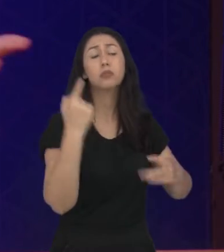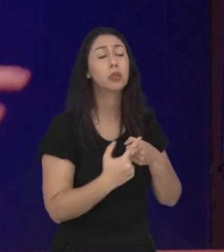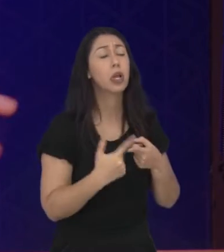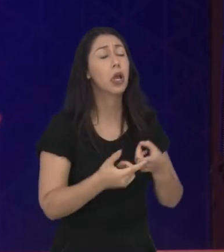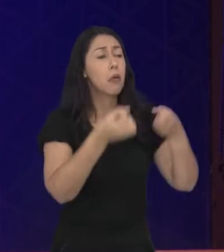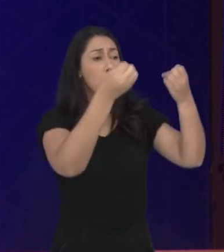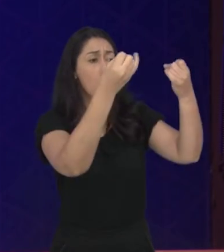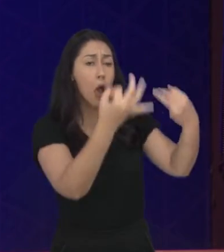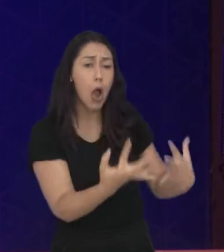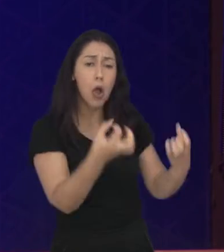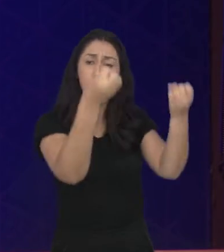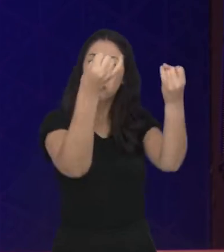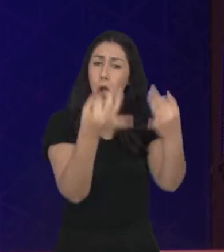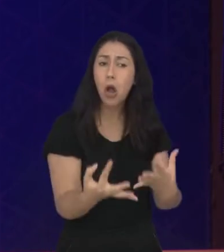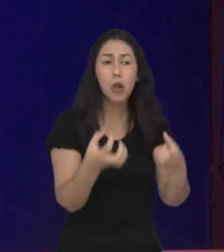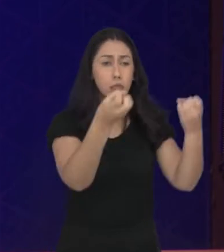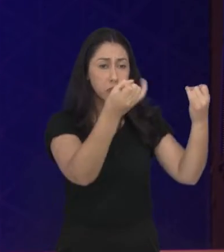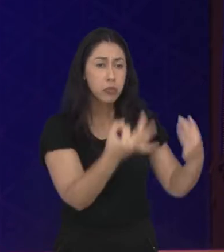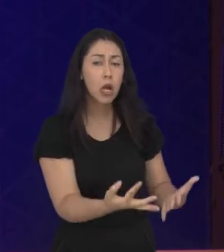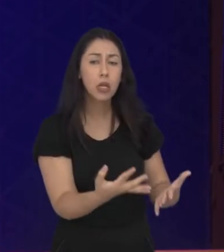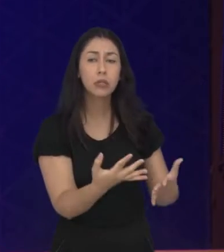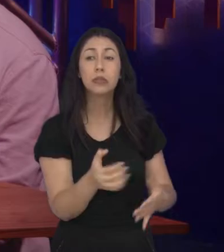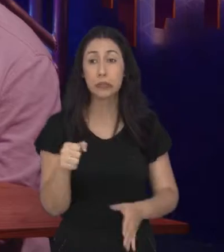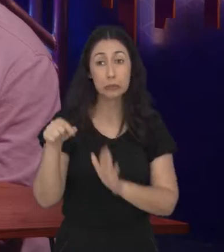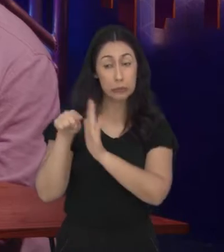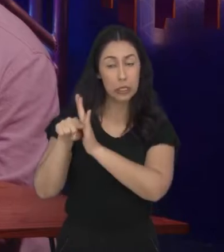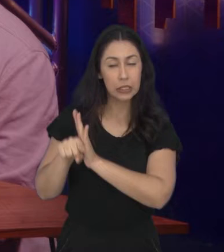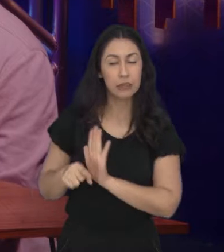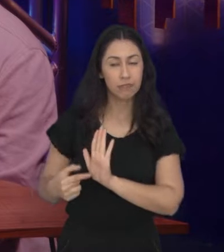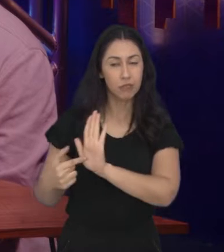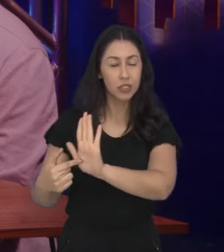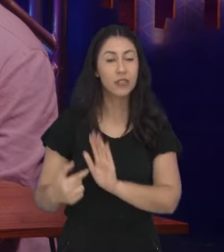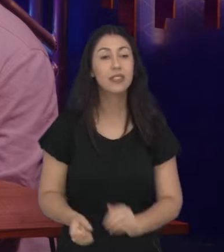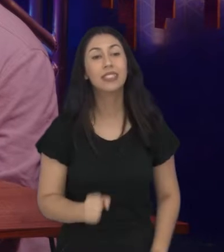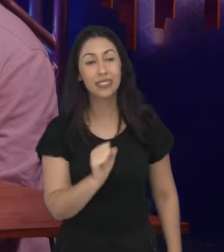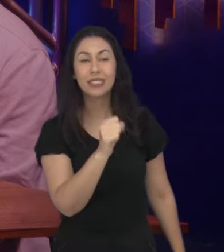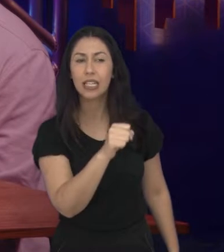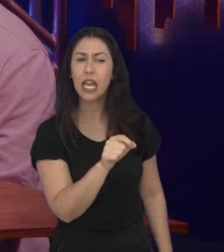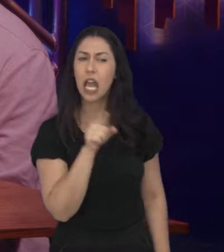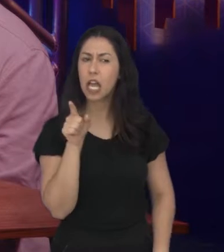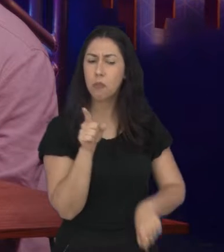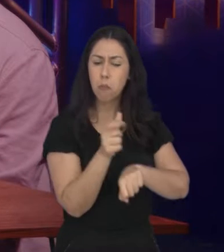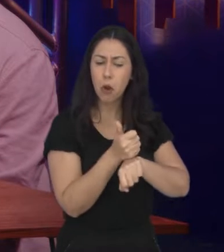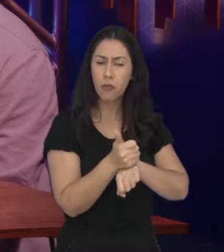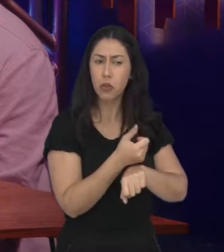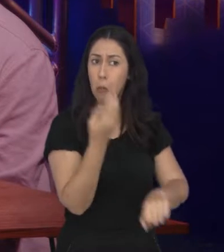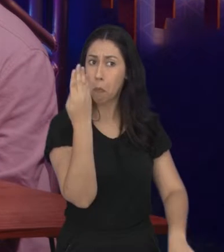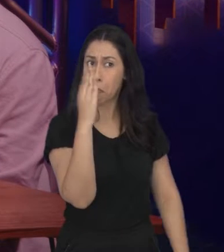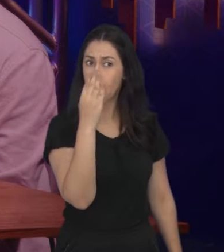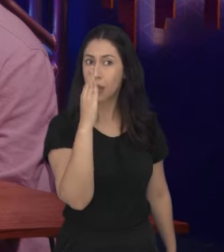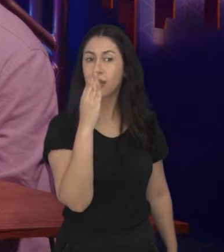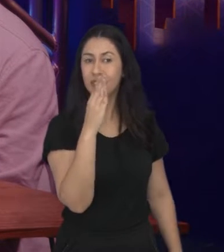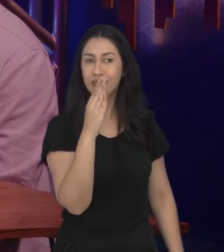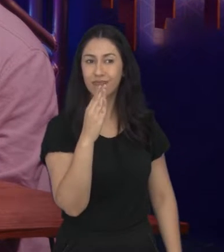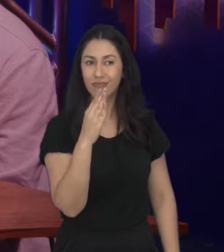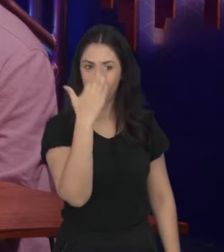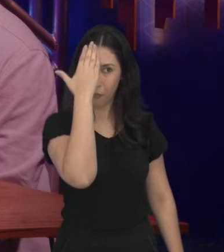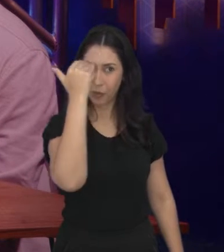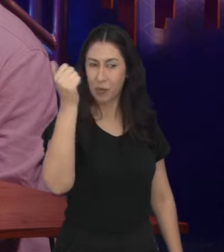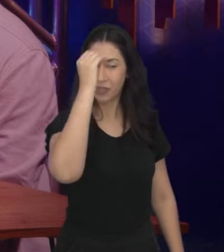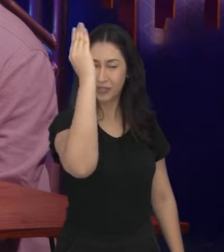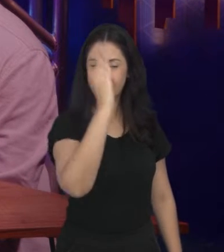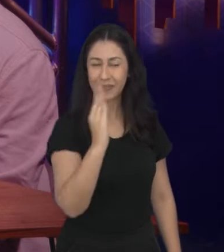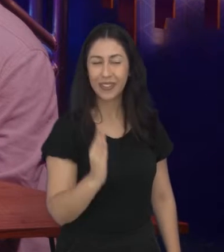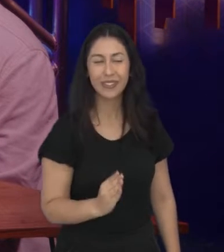porque ele sempre falava... Biólogo e pesquisador. Exato. Acho que é um biólogo que o Brasil inteiro